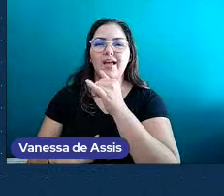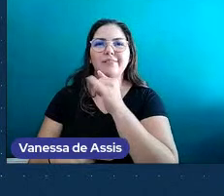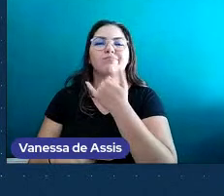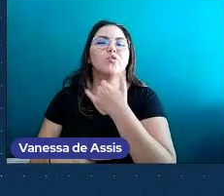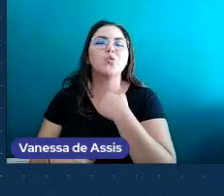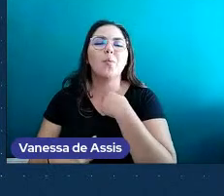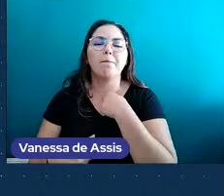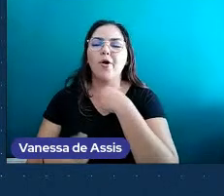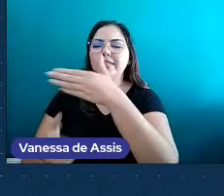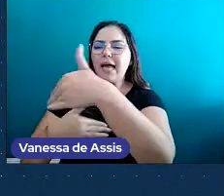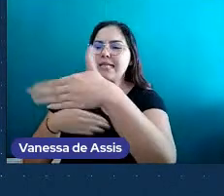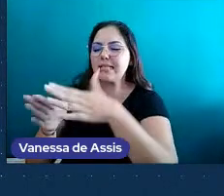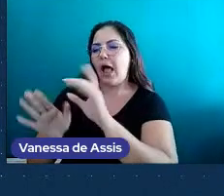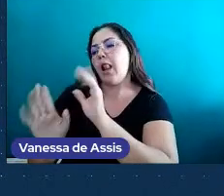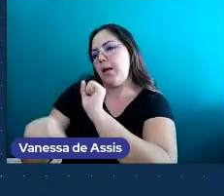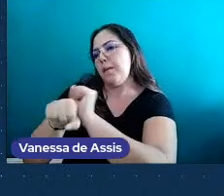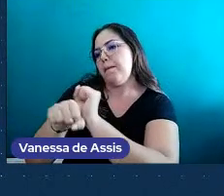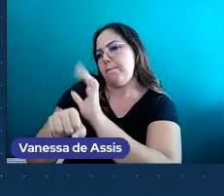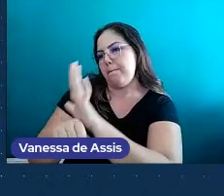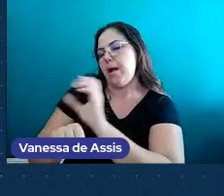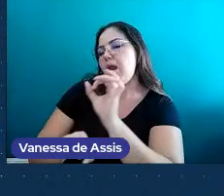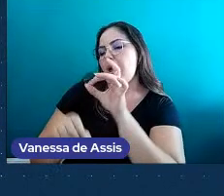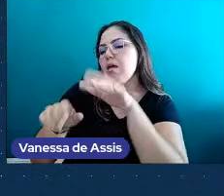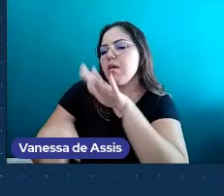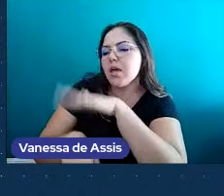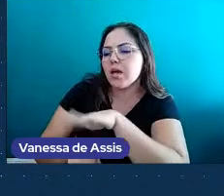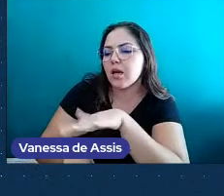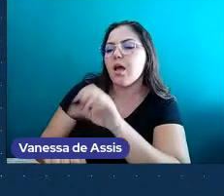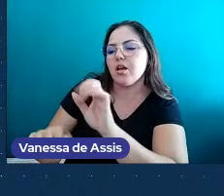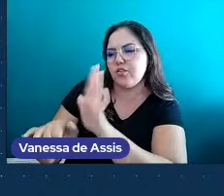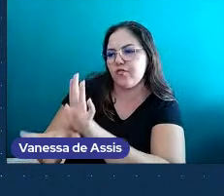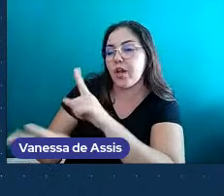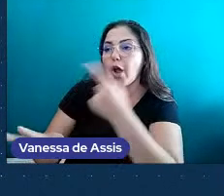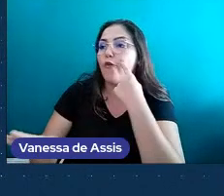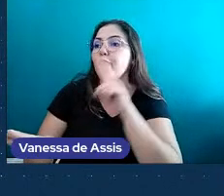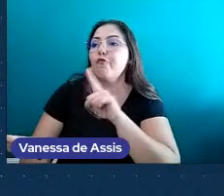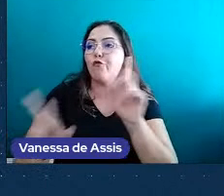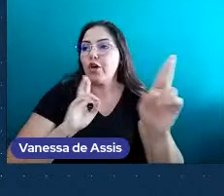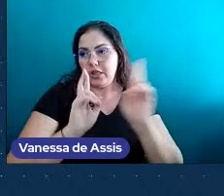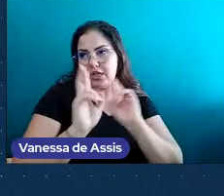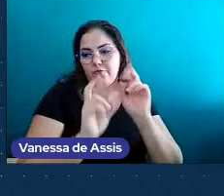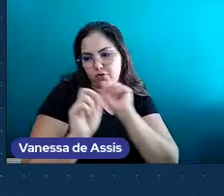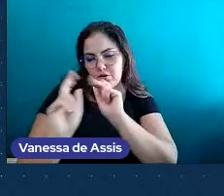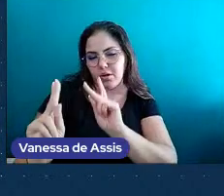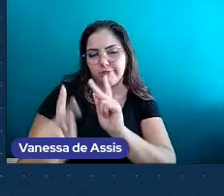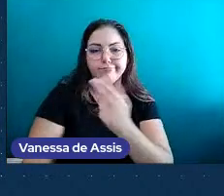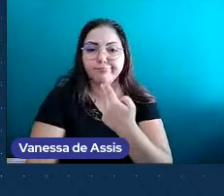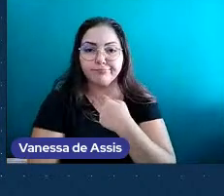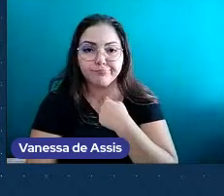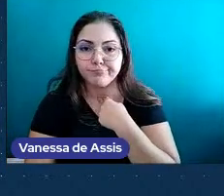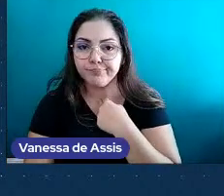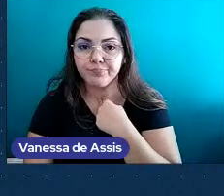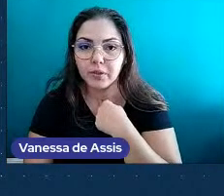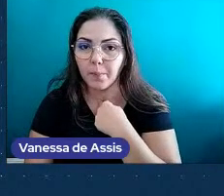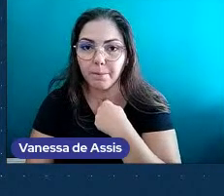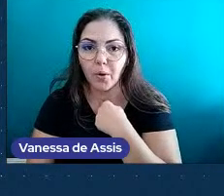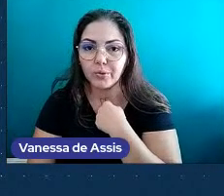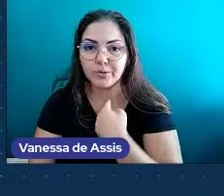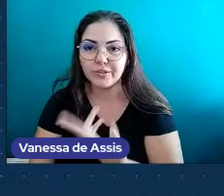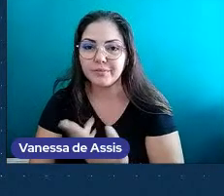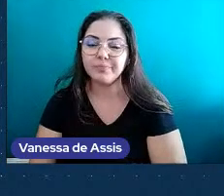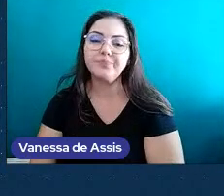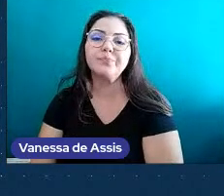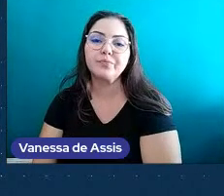largadas na mão de ninguém, né? Ou simplesmente na mão de uma pessoa que ele talvez não confie porque ele tem alguns receios,